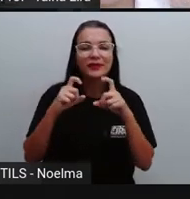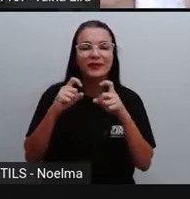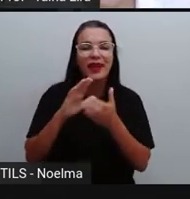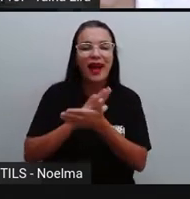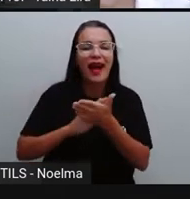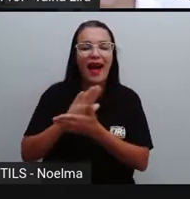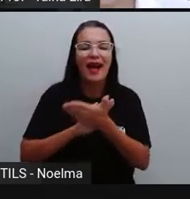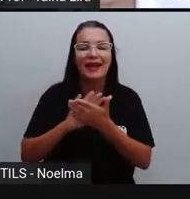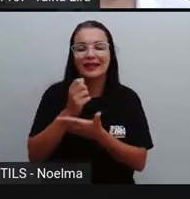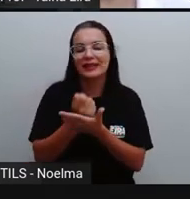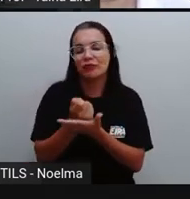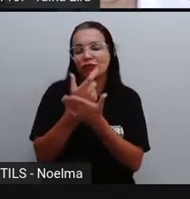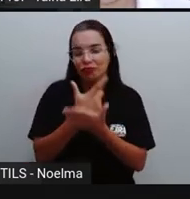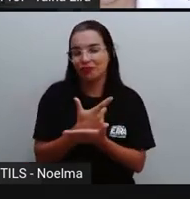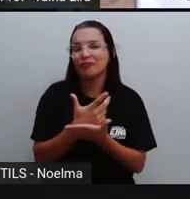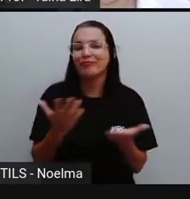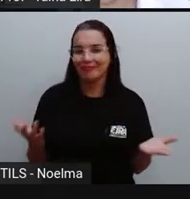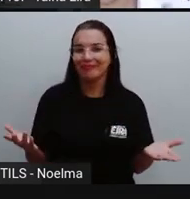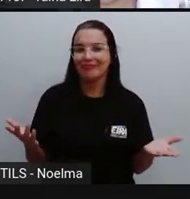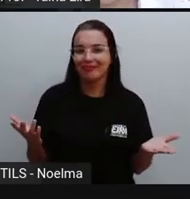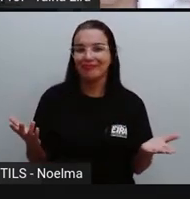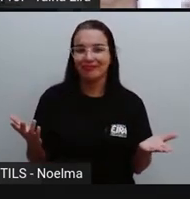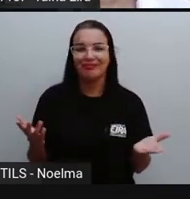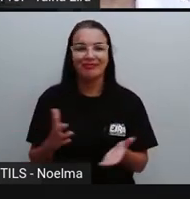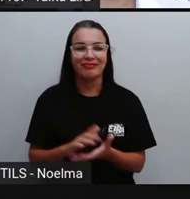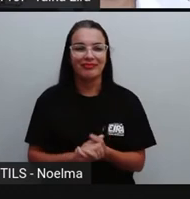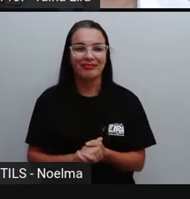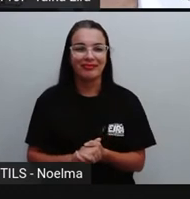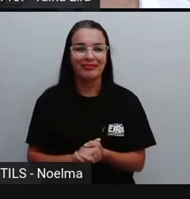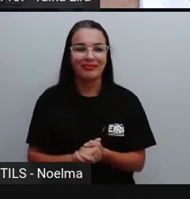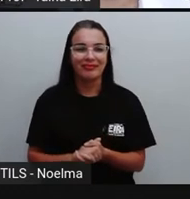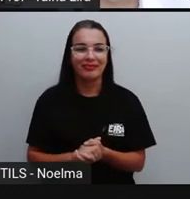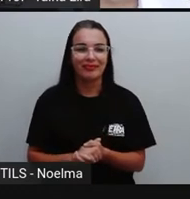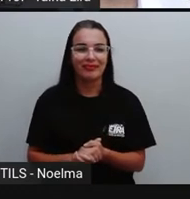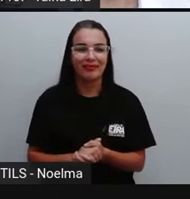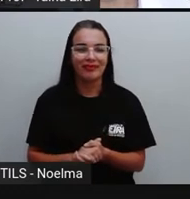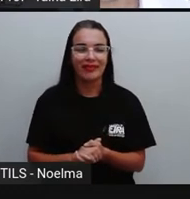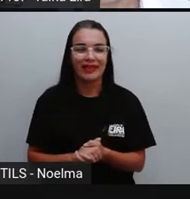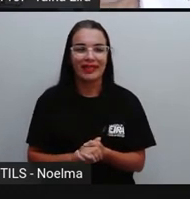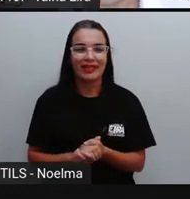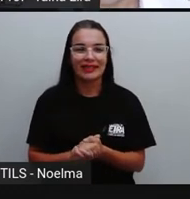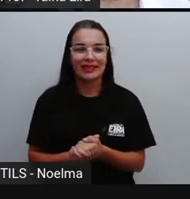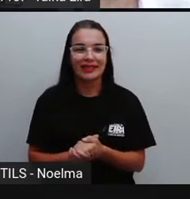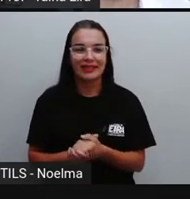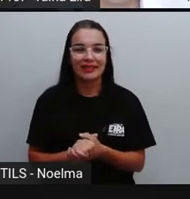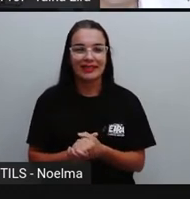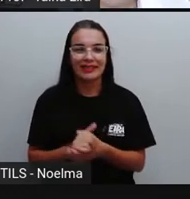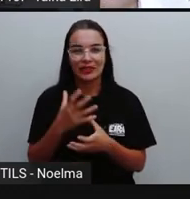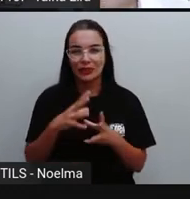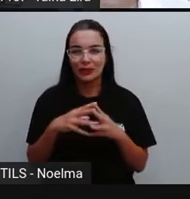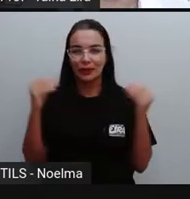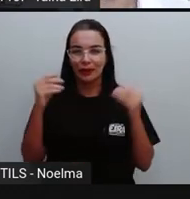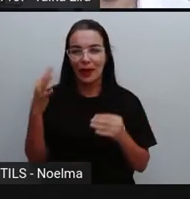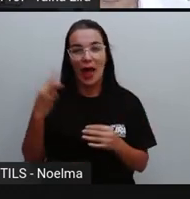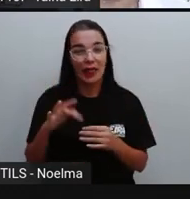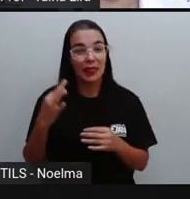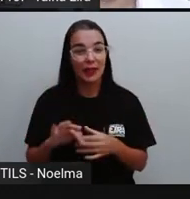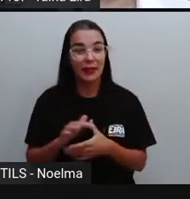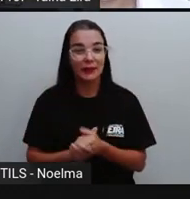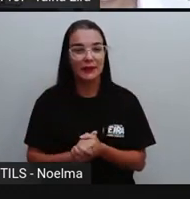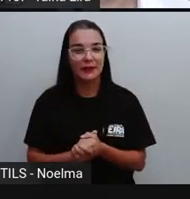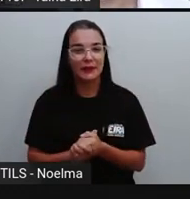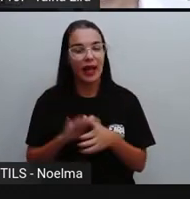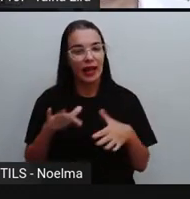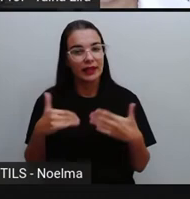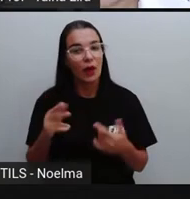do comprimido, né? Fazendo já efeito na pessoa e a dor sumiu. Então, é o